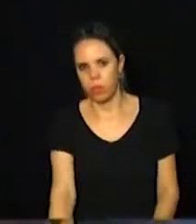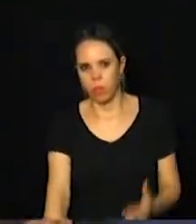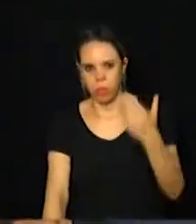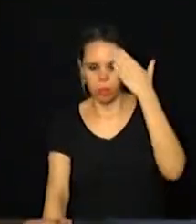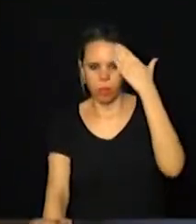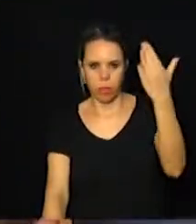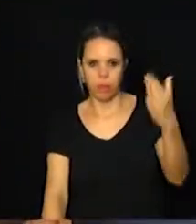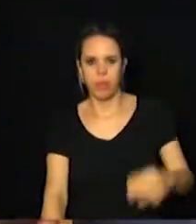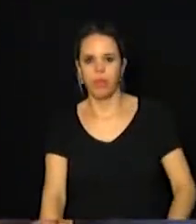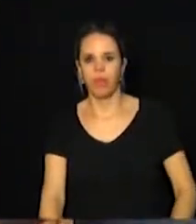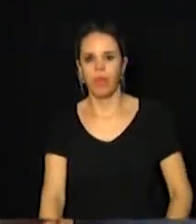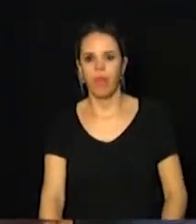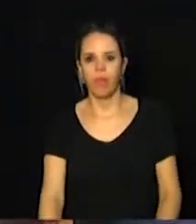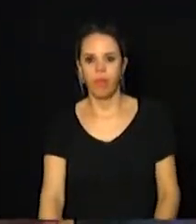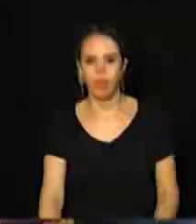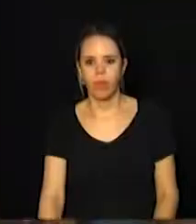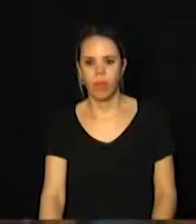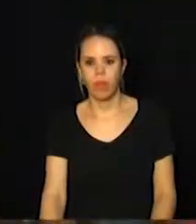obrigado a